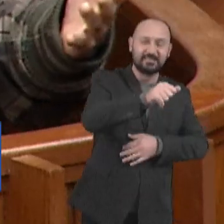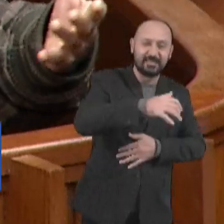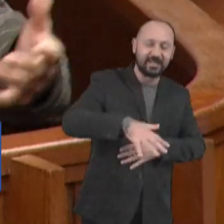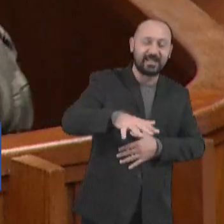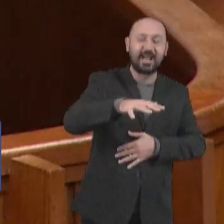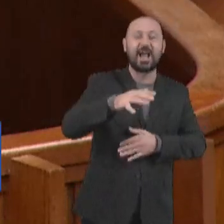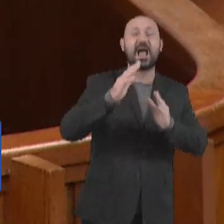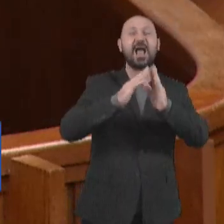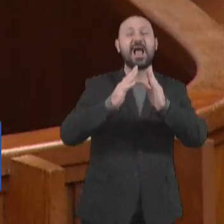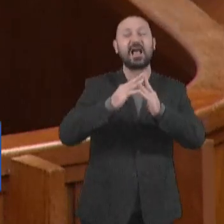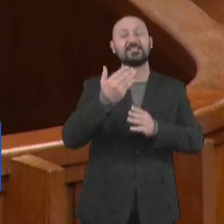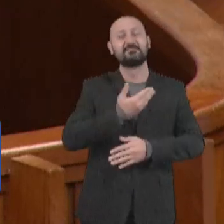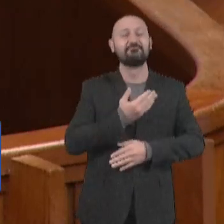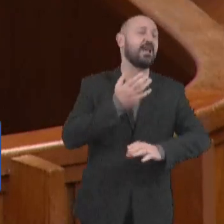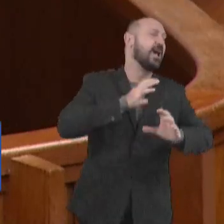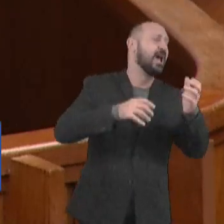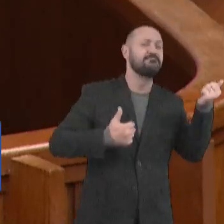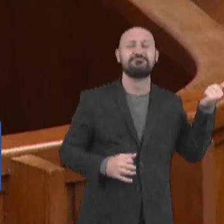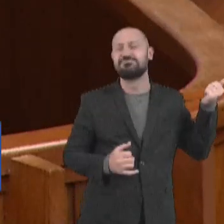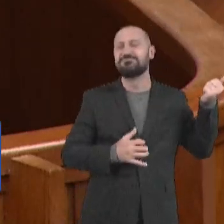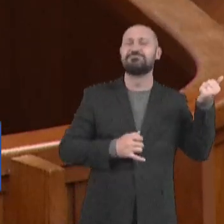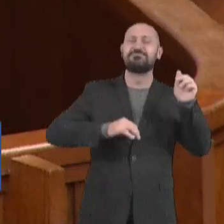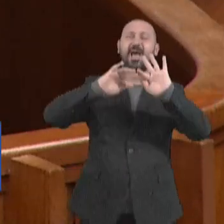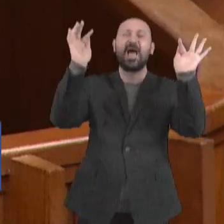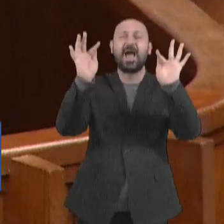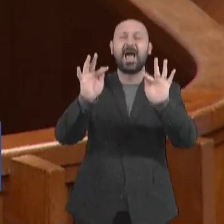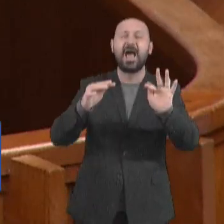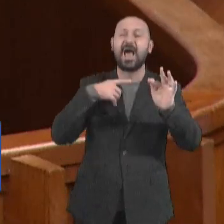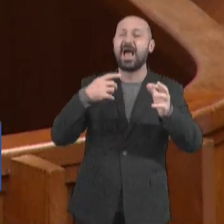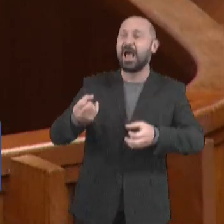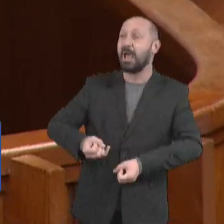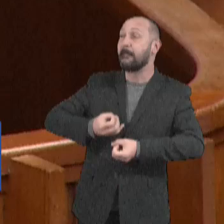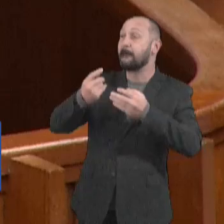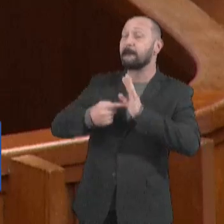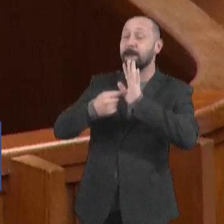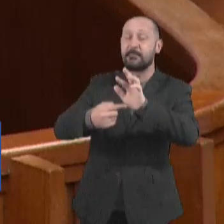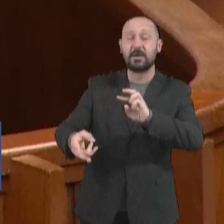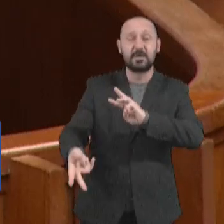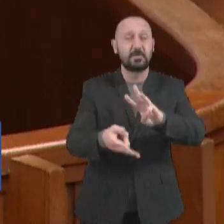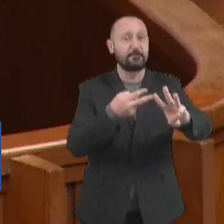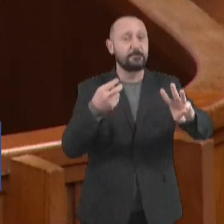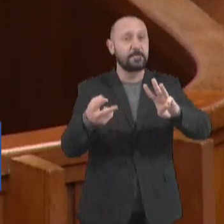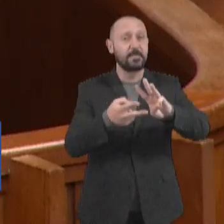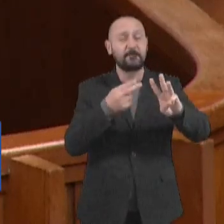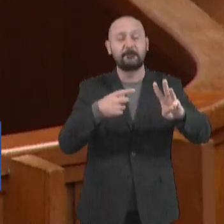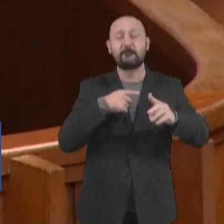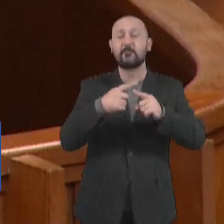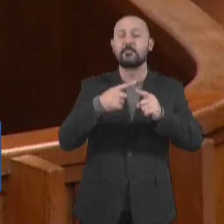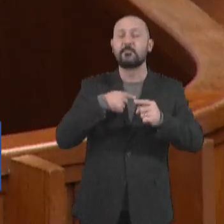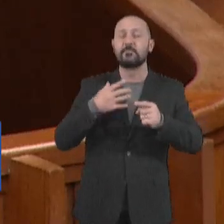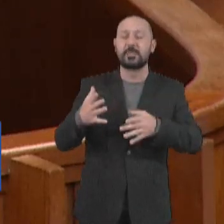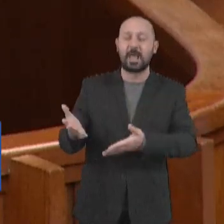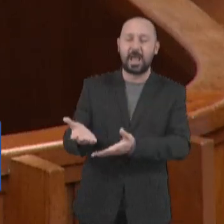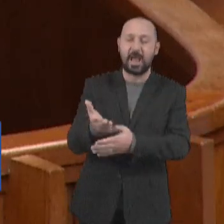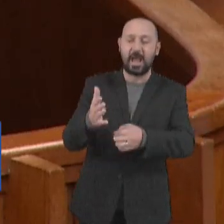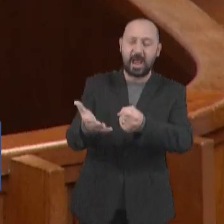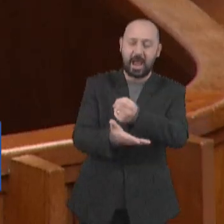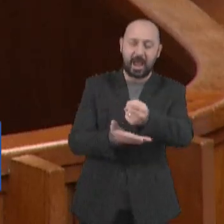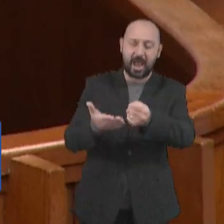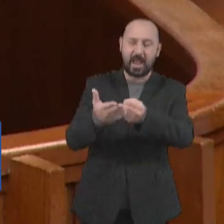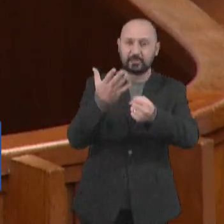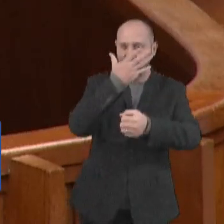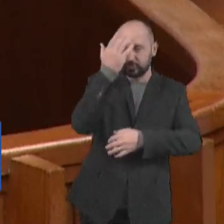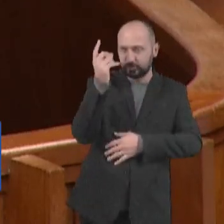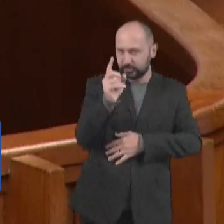lar amigo. Músicas felizes, hispano-guaranis, pois minhas raízes eu não